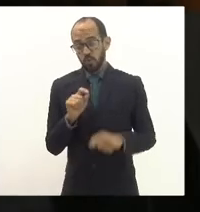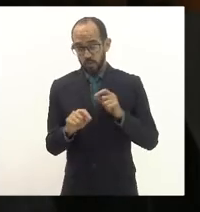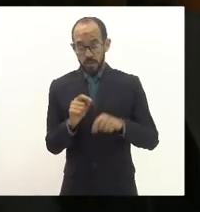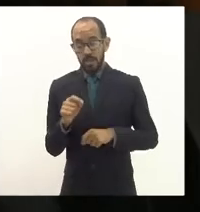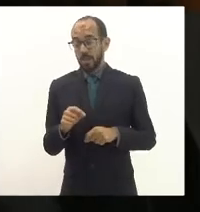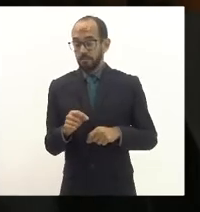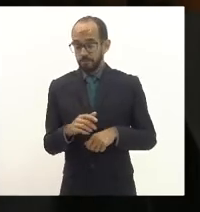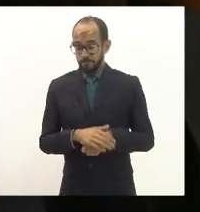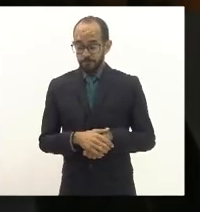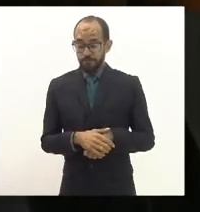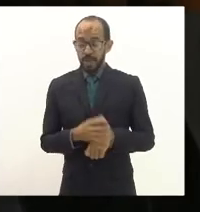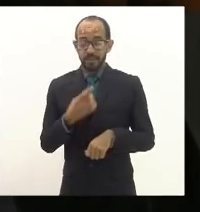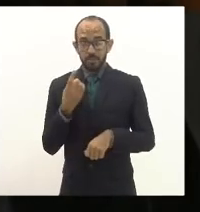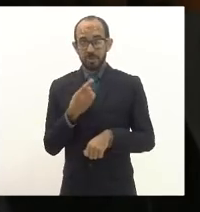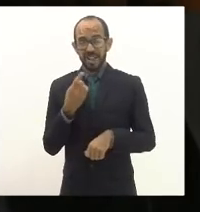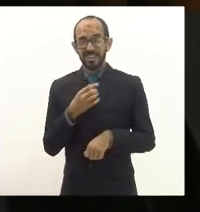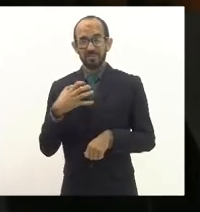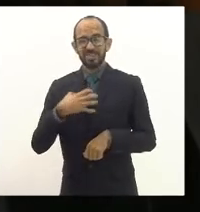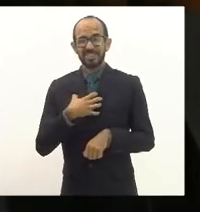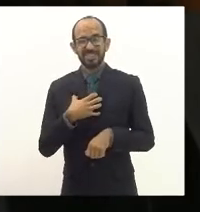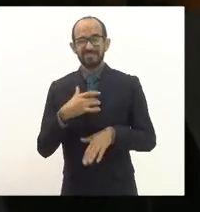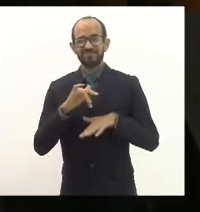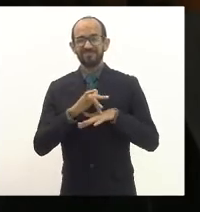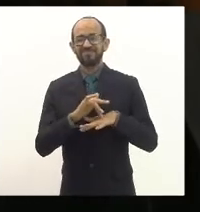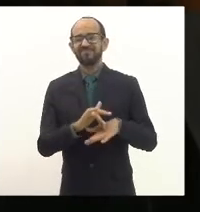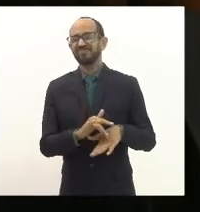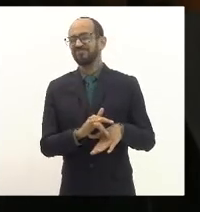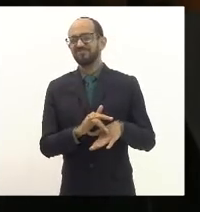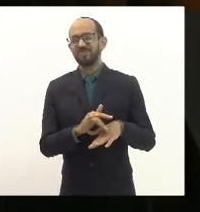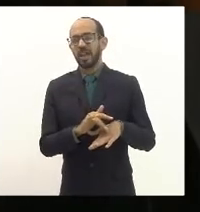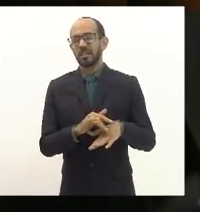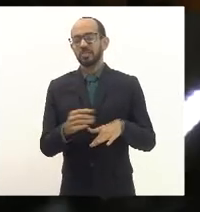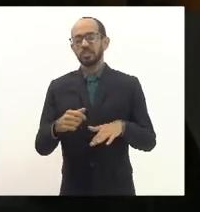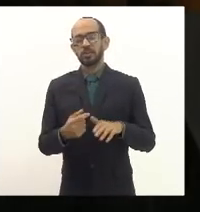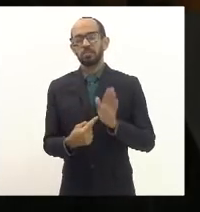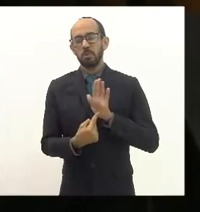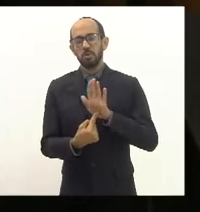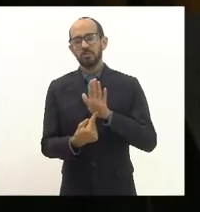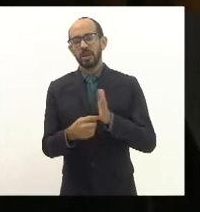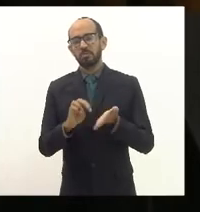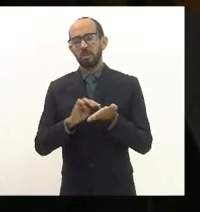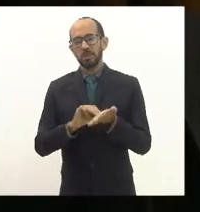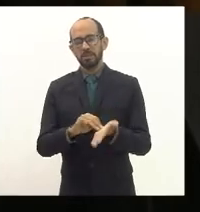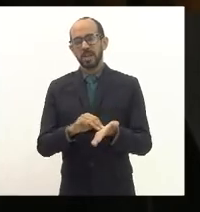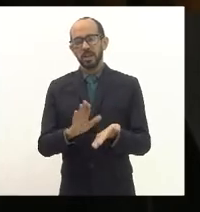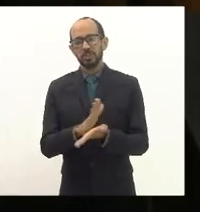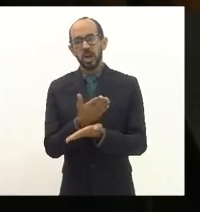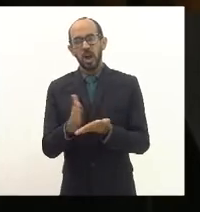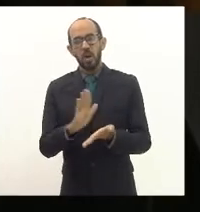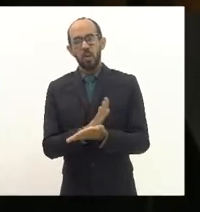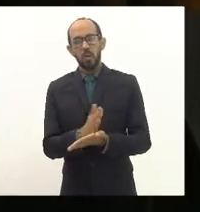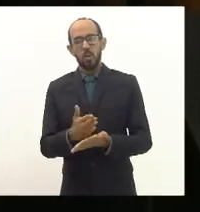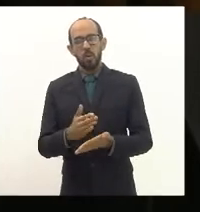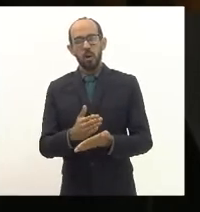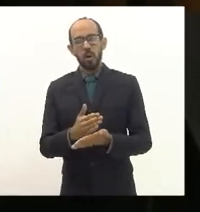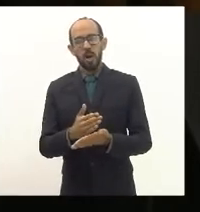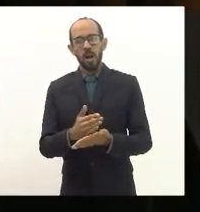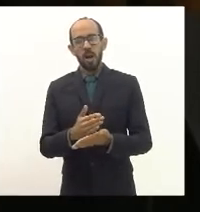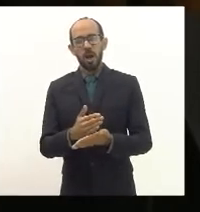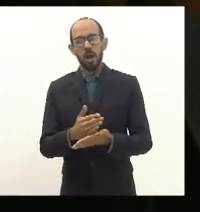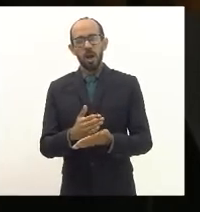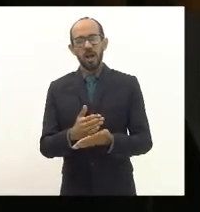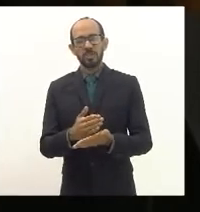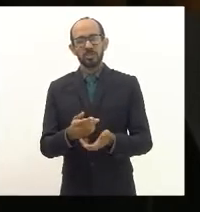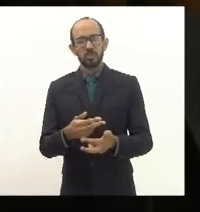deputada, eu me sinto até constrangido, talvez, de mostrar numa mensagem alguma proximidade. E digo